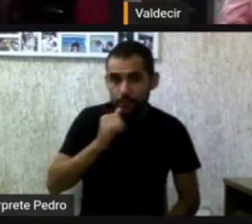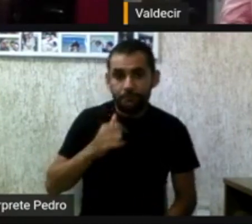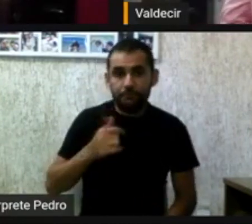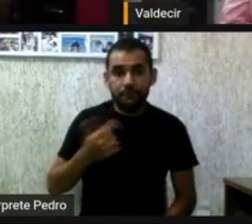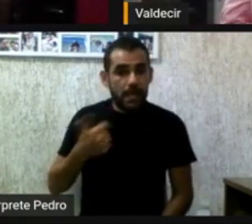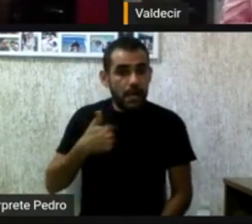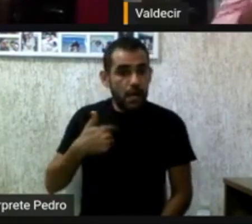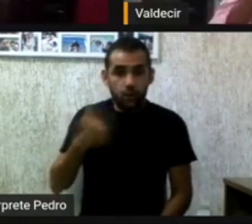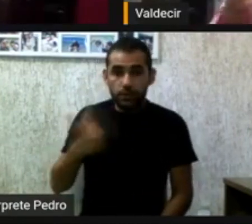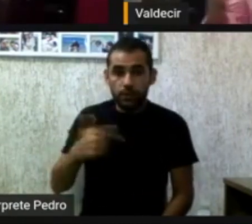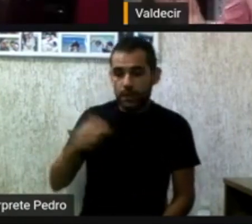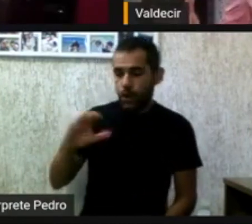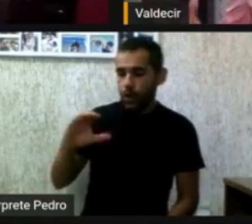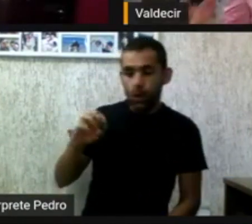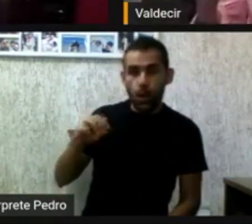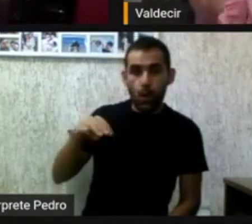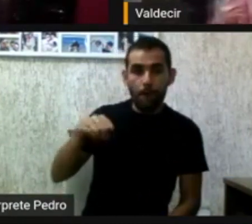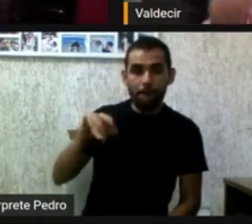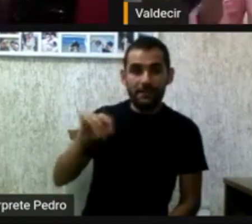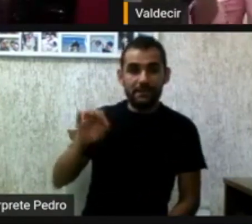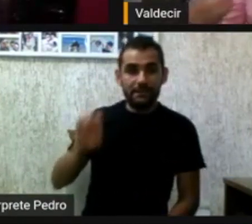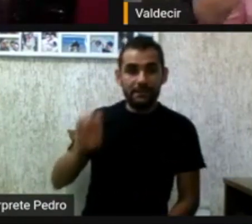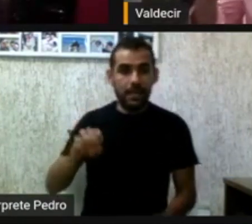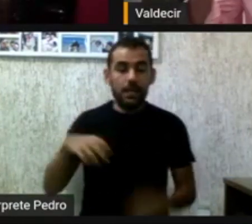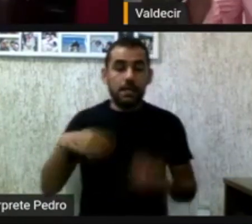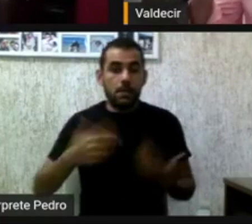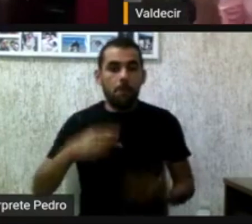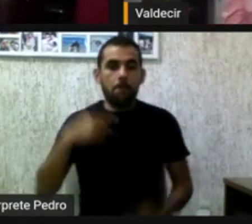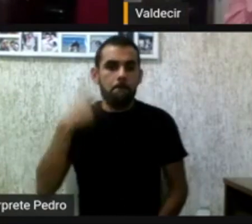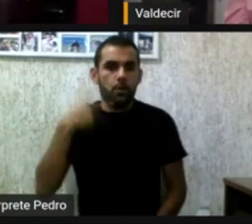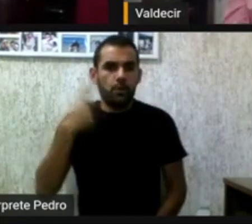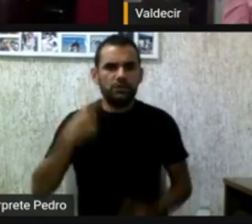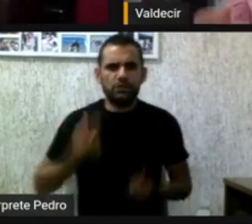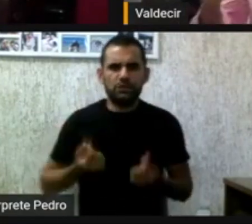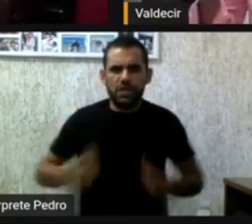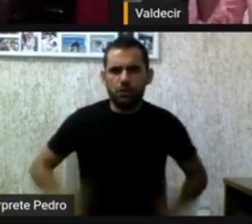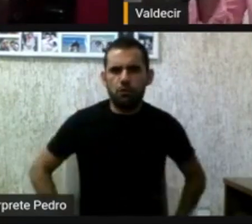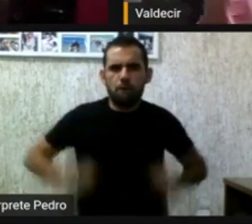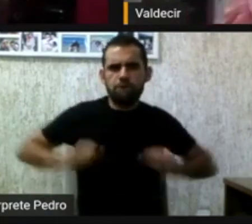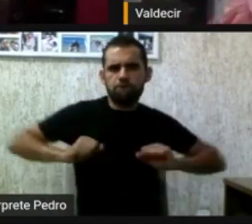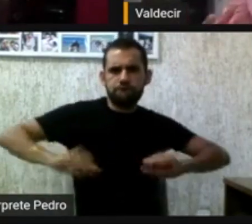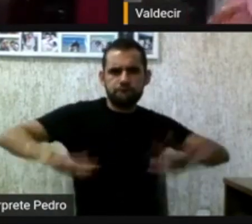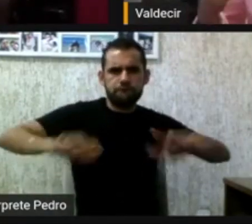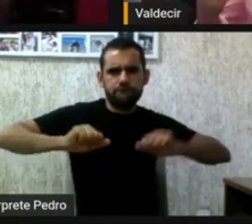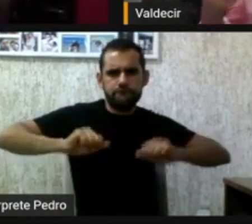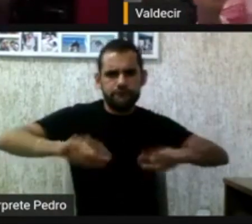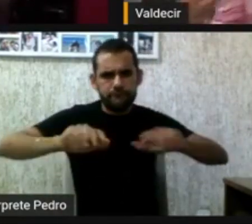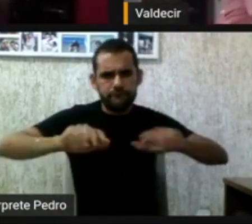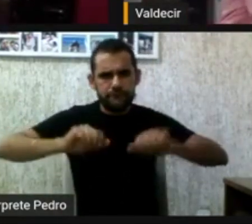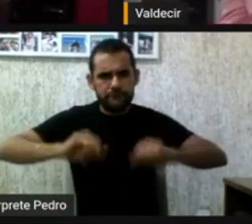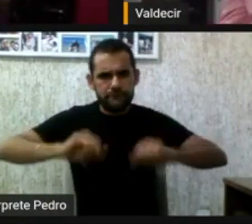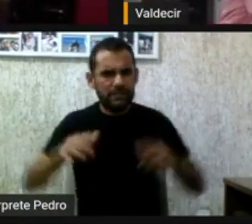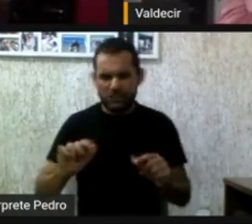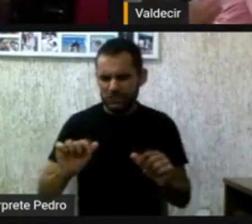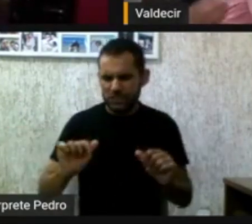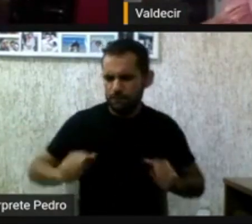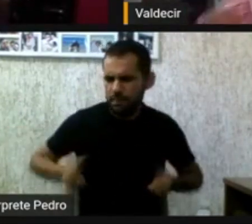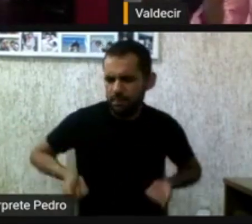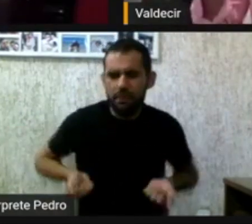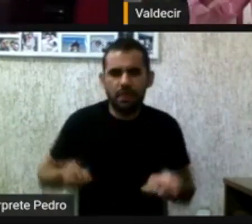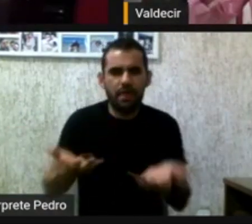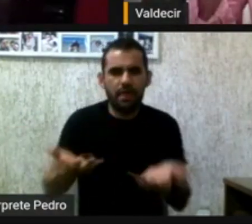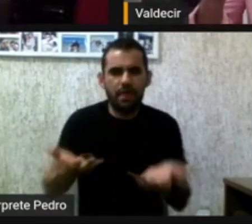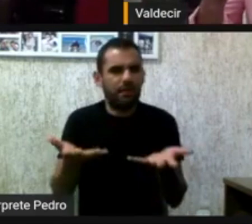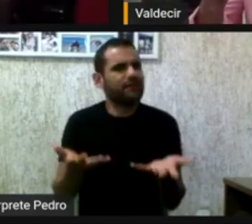comitê, porque as pessoas acham que político tem dinheiro para jogar fora, que campanha política é para desperdiçar.